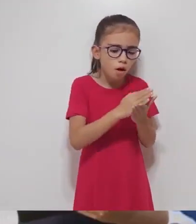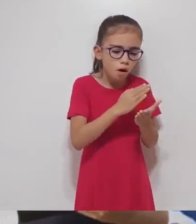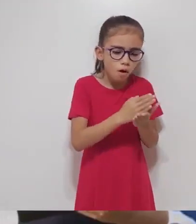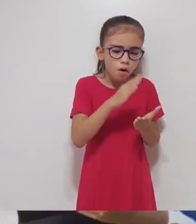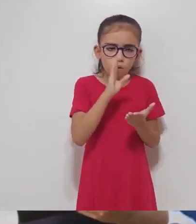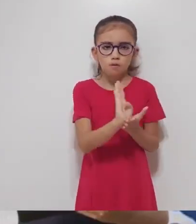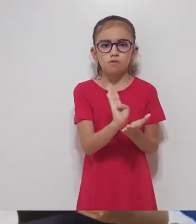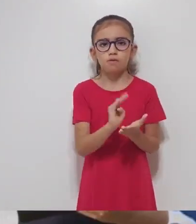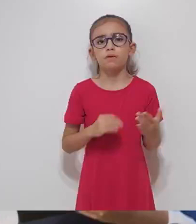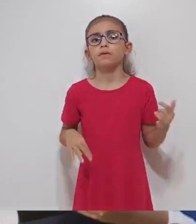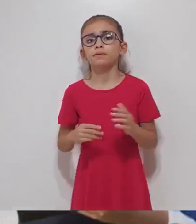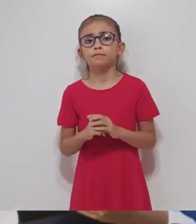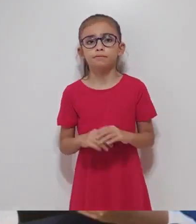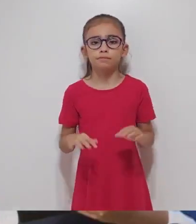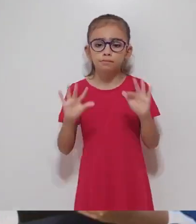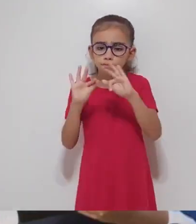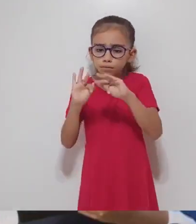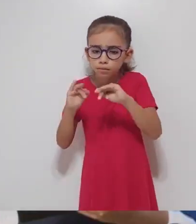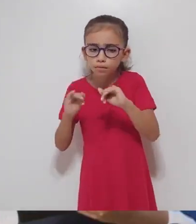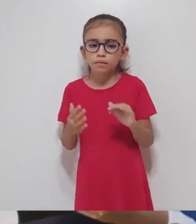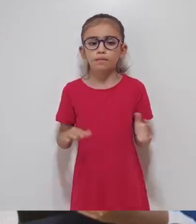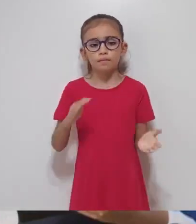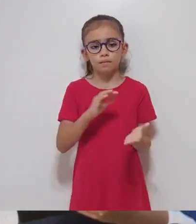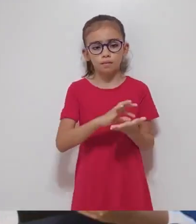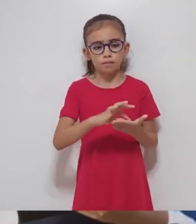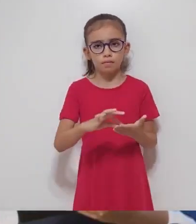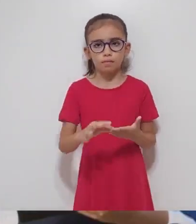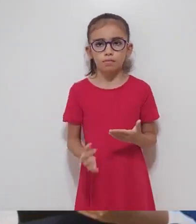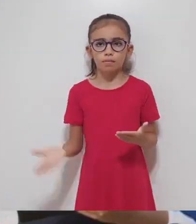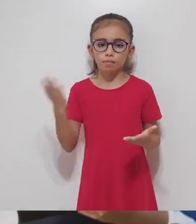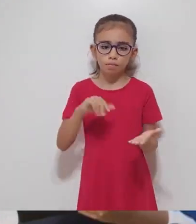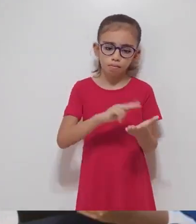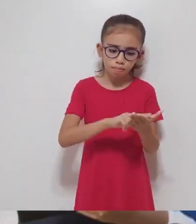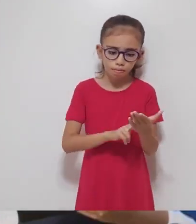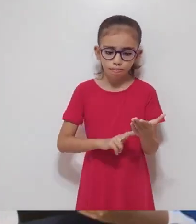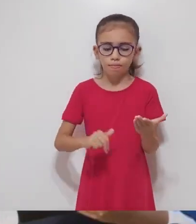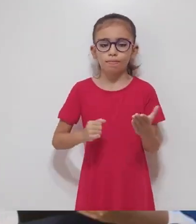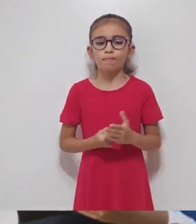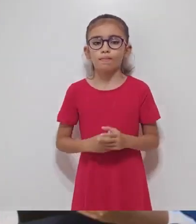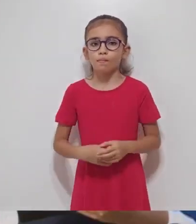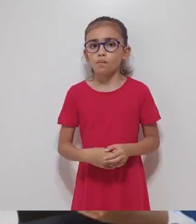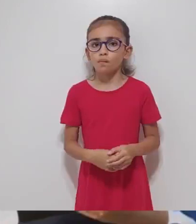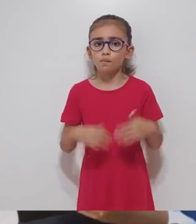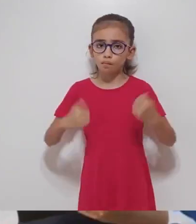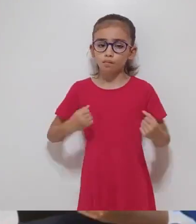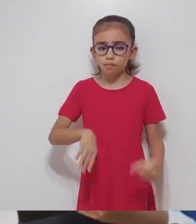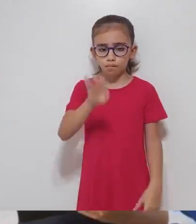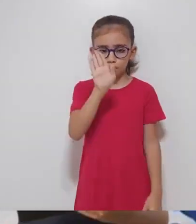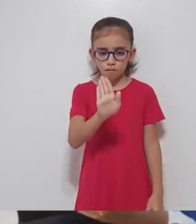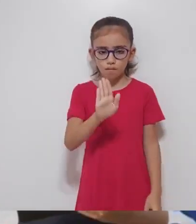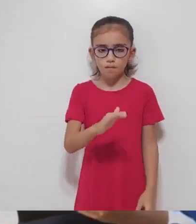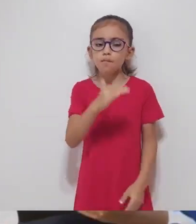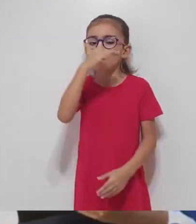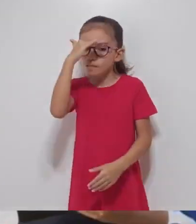quer dizer que é o finalzinho do versículo. E que está escrito assim. Vamos ler na sua Bíblia? Se for preciso, dá um pausa no